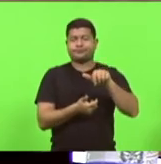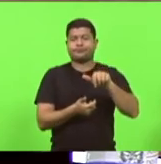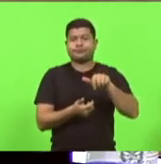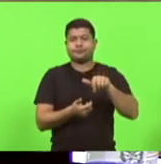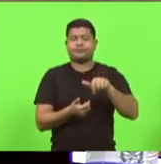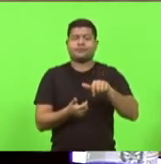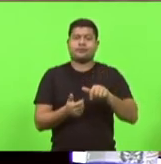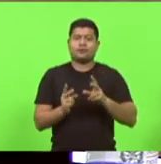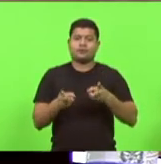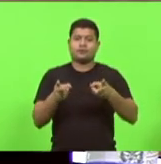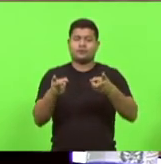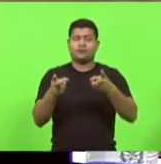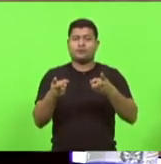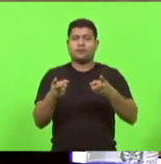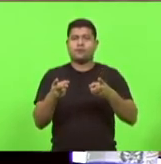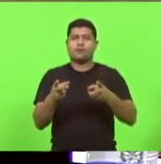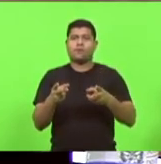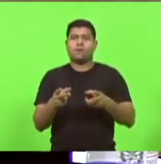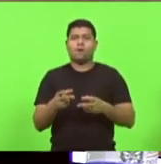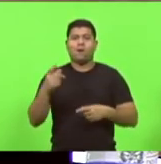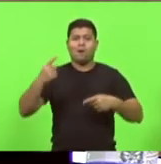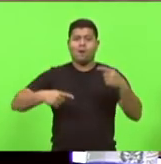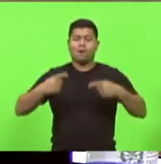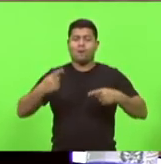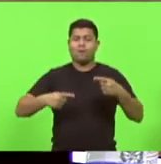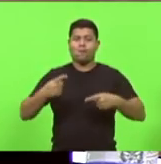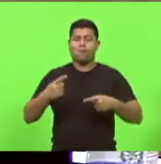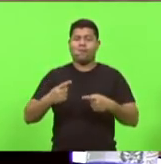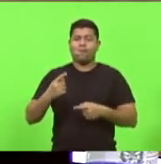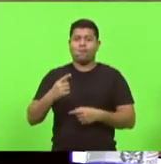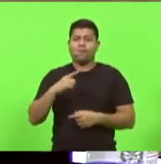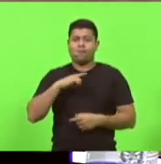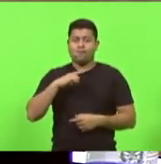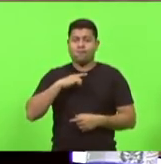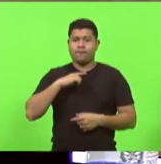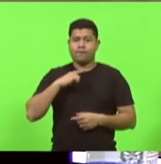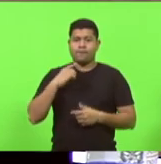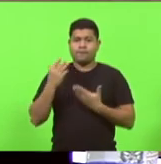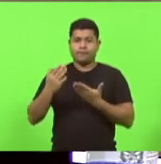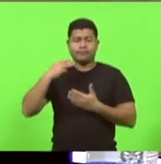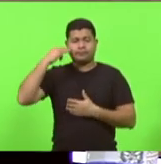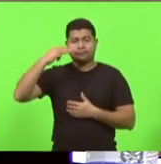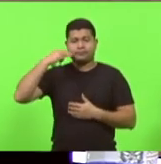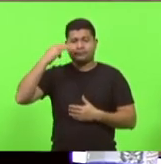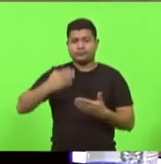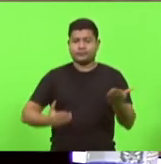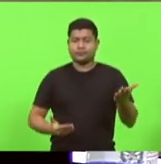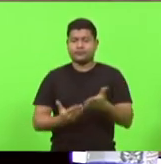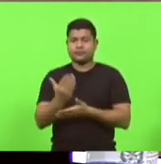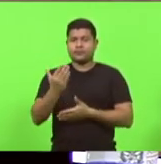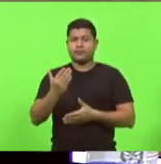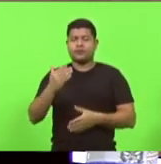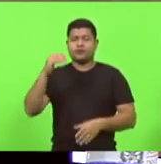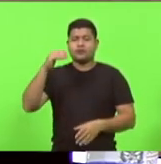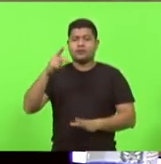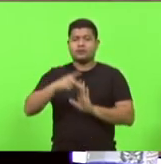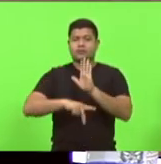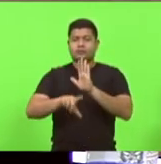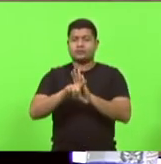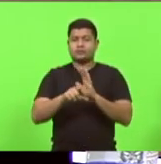dando continuidade, e após ser discutido pelo senhor deputado Márcio Machado, foi aprovado em turno único o projeto de